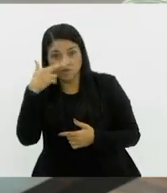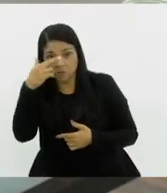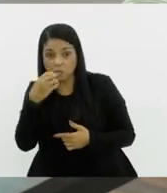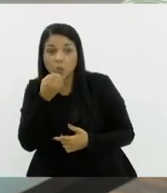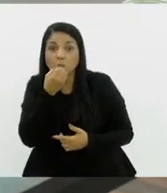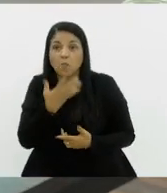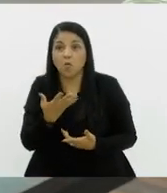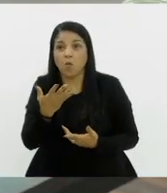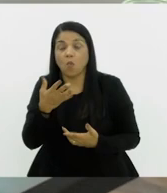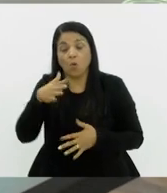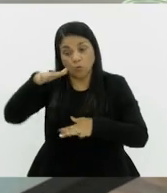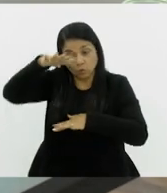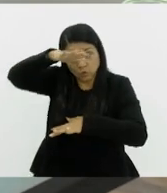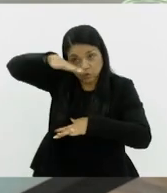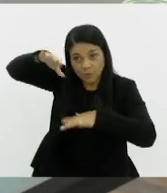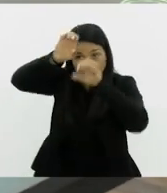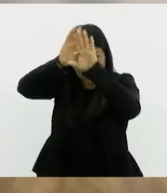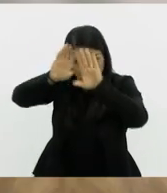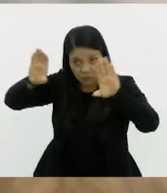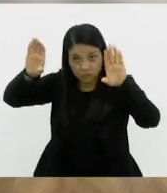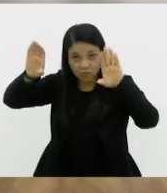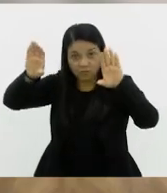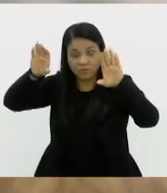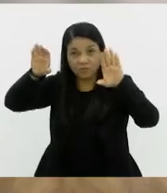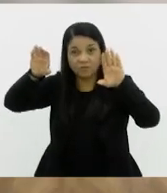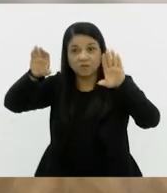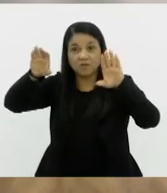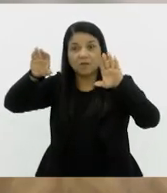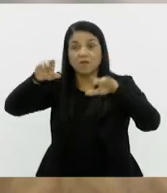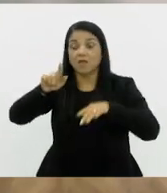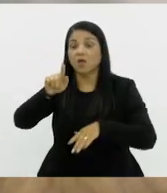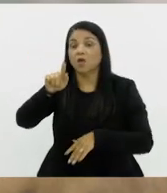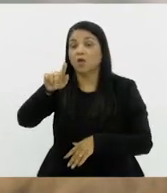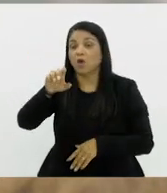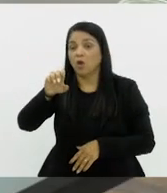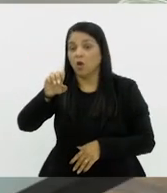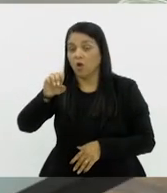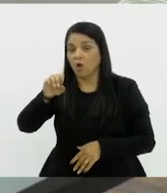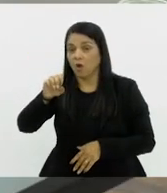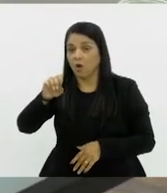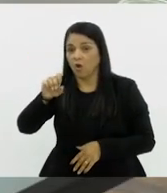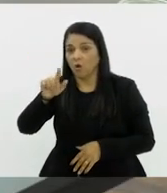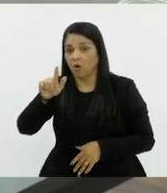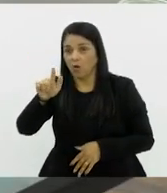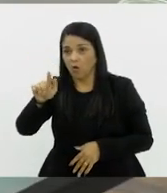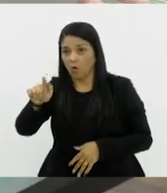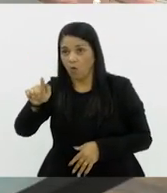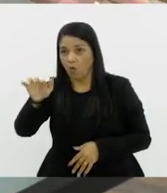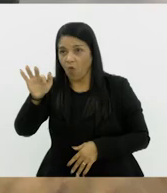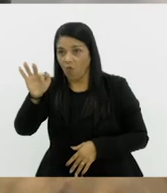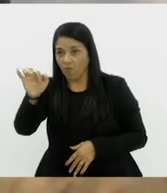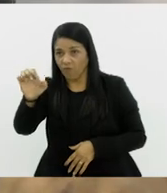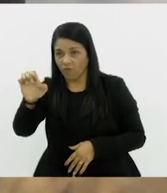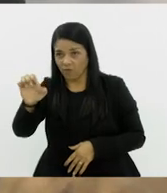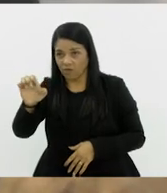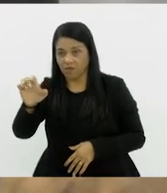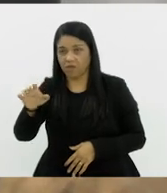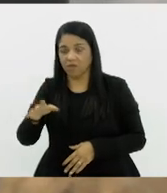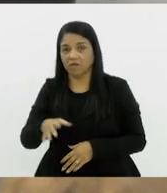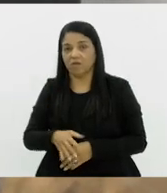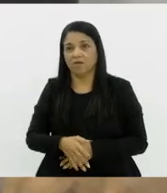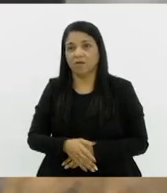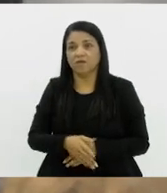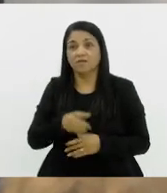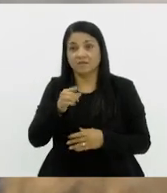O espaço aéreo, nesse ponto, é Golf. É Golf quer dizer terra sem lei. Vamos seguir. Vamos seguir.